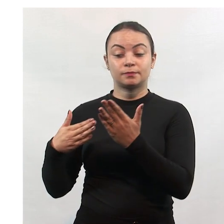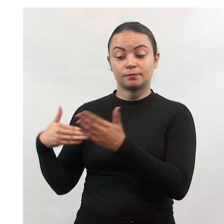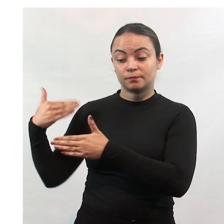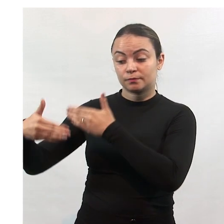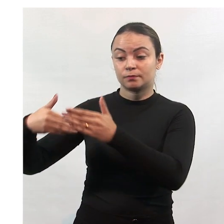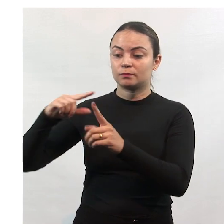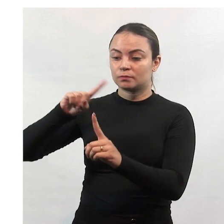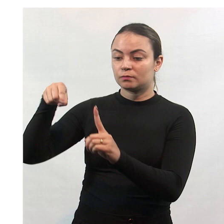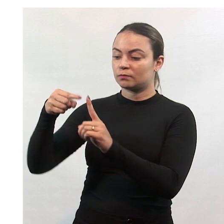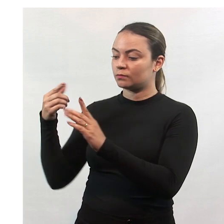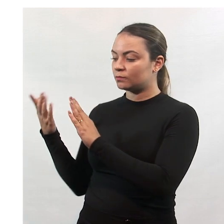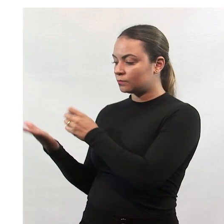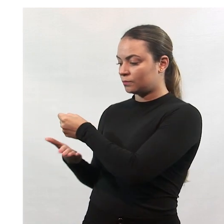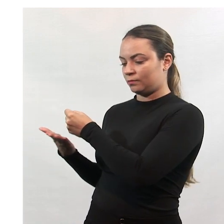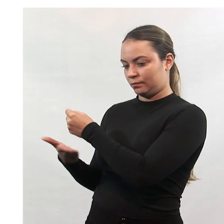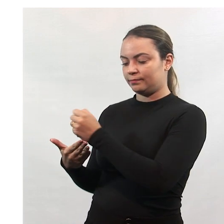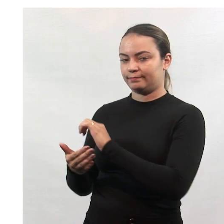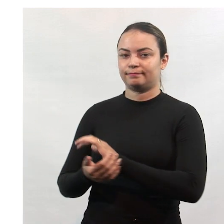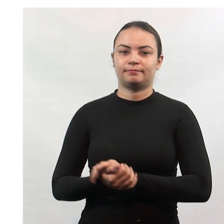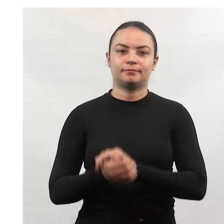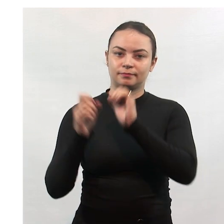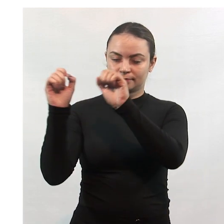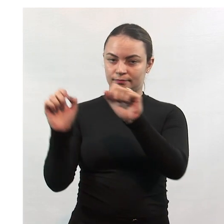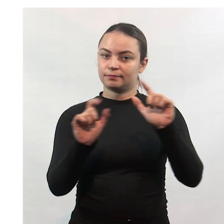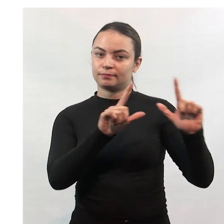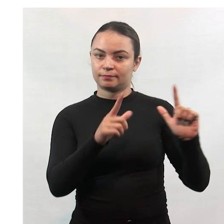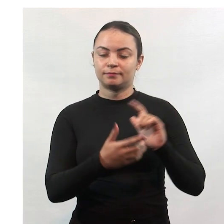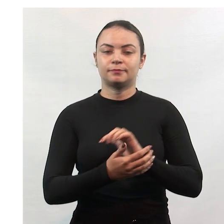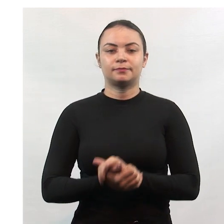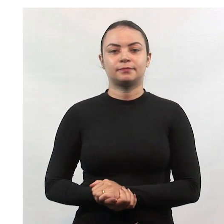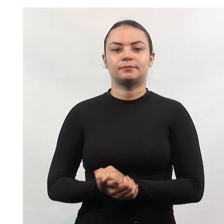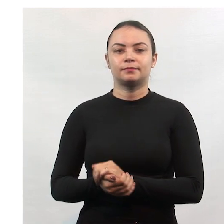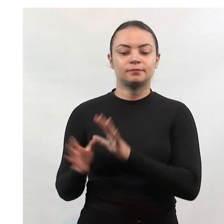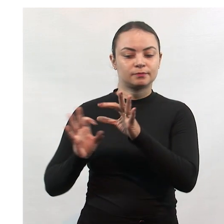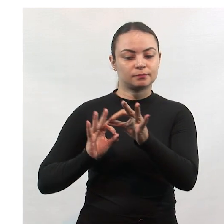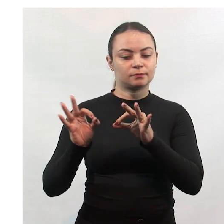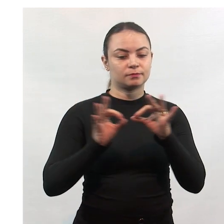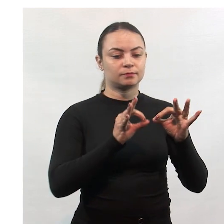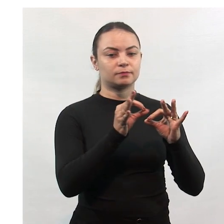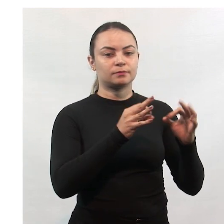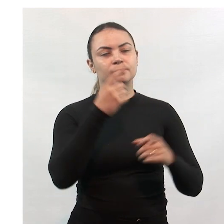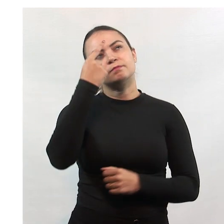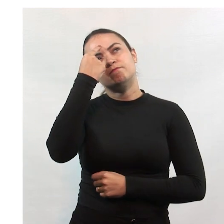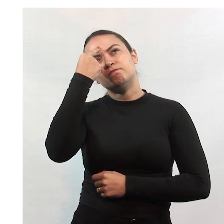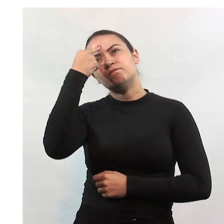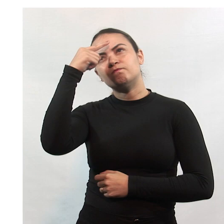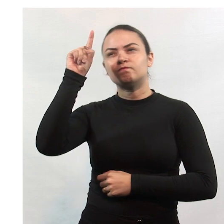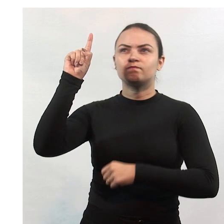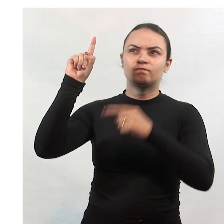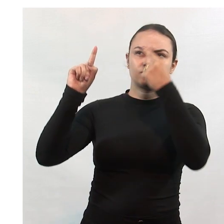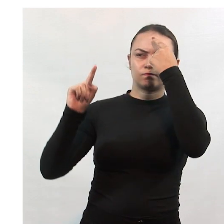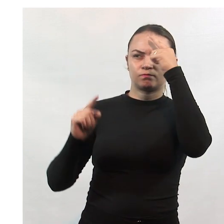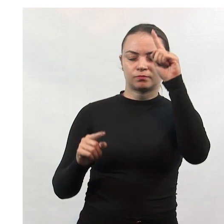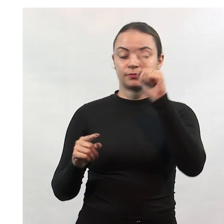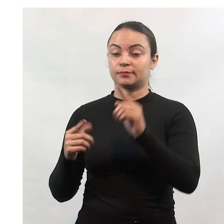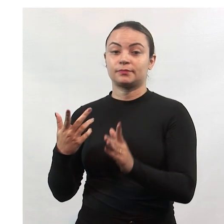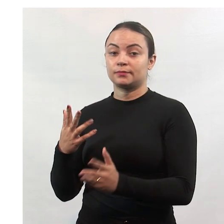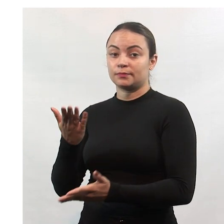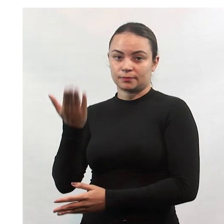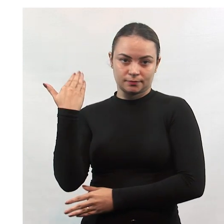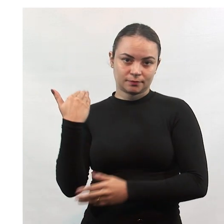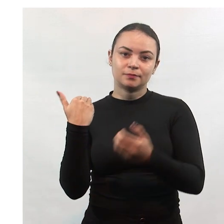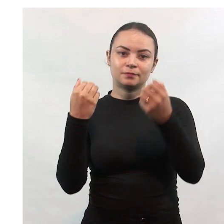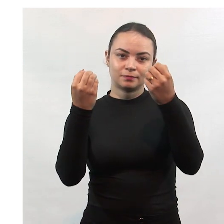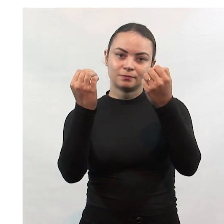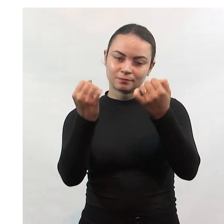às questões formuladas, né? É apenas uma visão, uma suposição que se tem do problema, né? E se anuncia